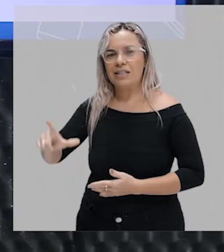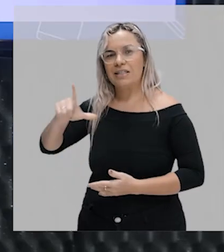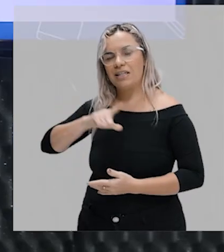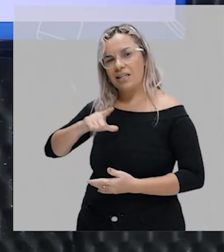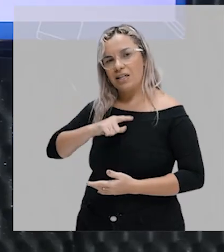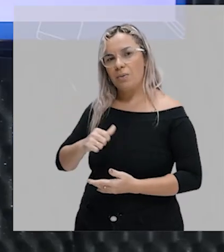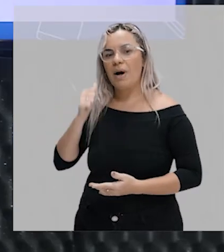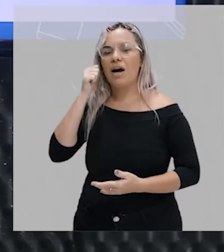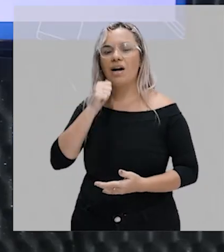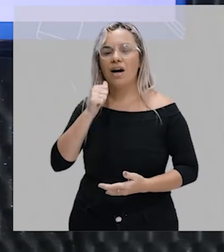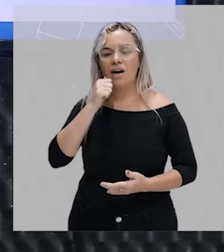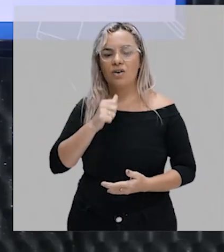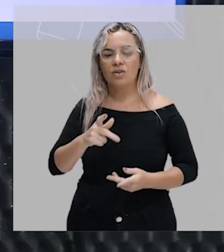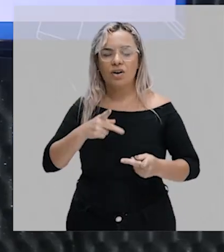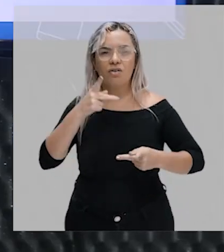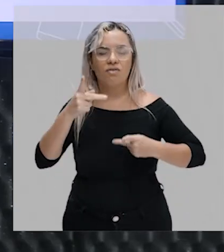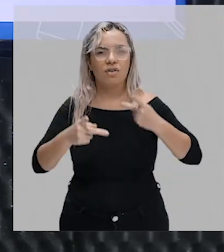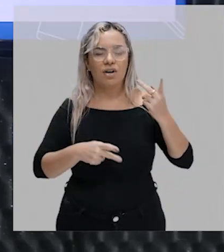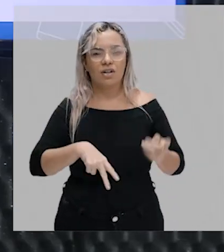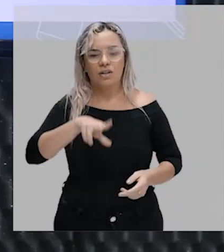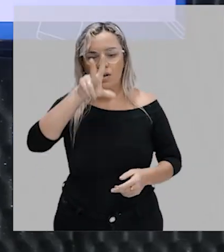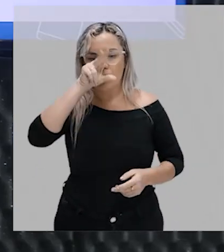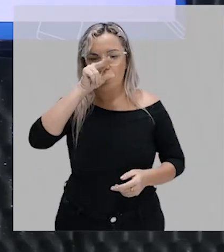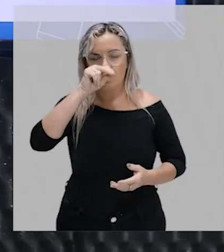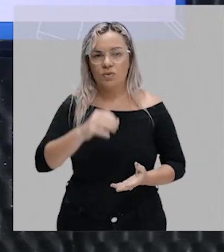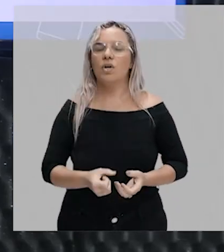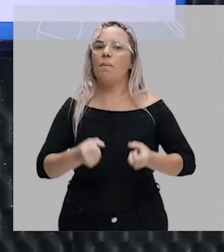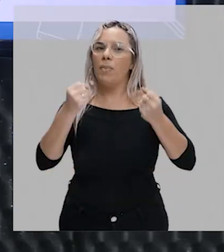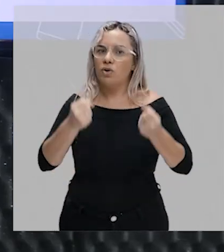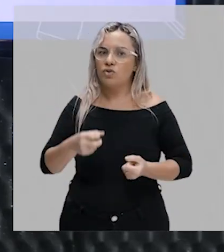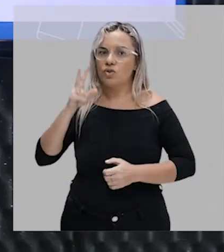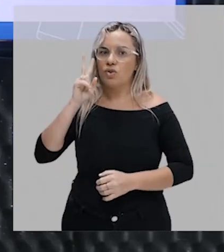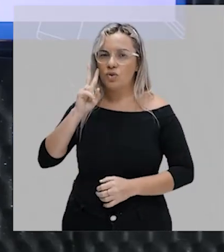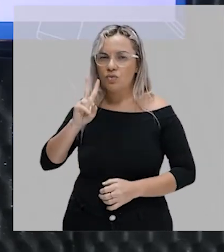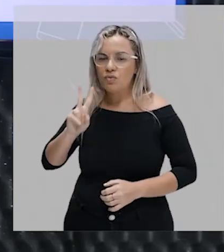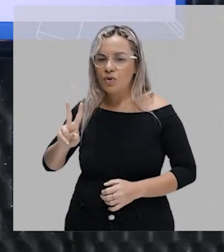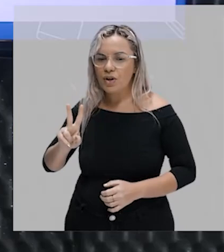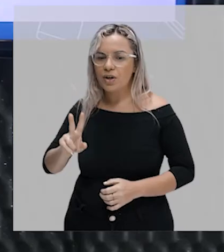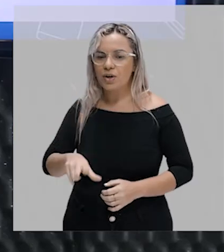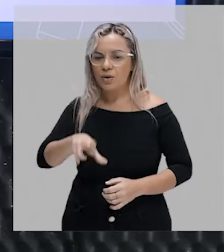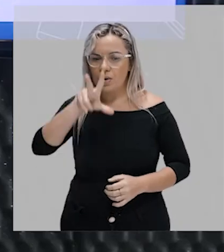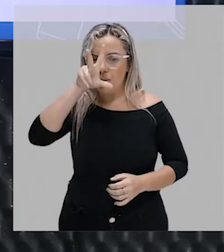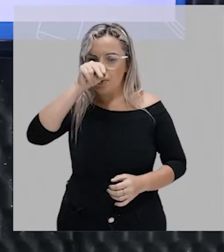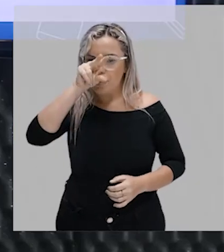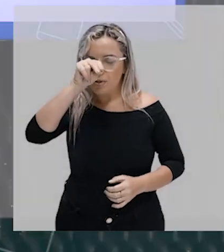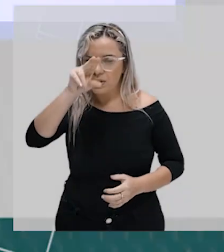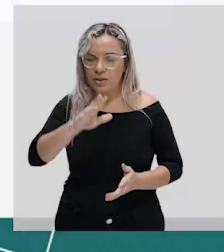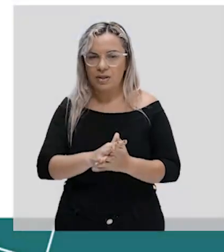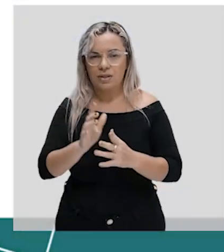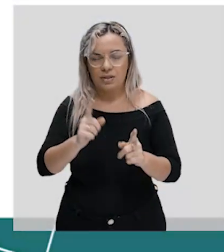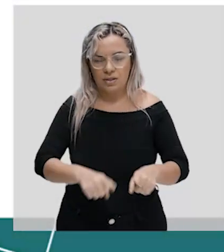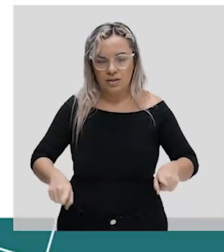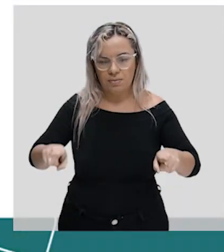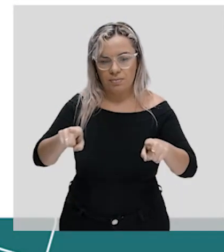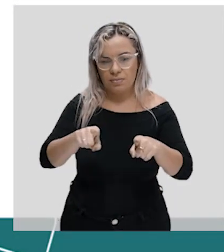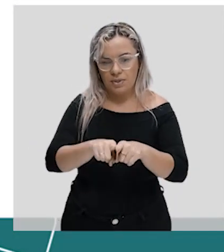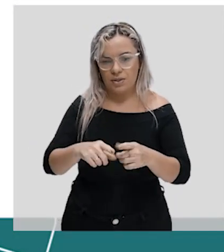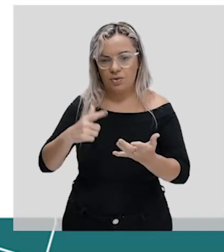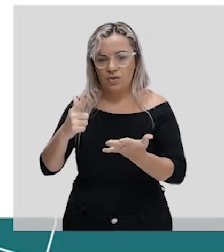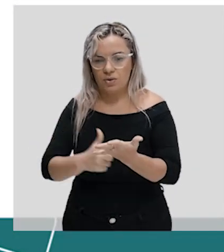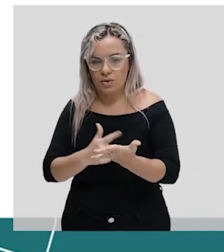Aqui você pode ver um pato, e aqui nós temos um livro com a palavra pato, em